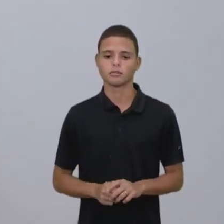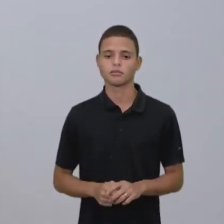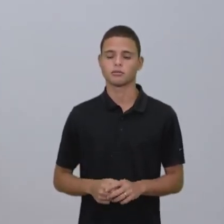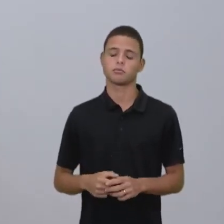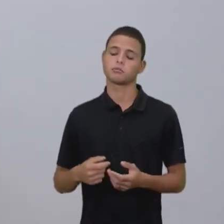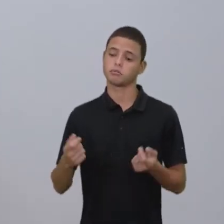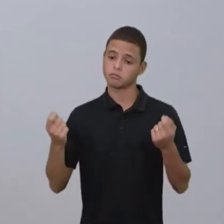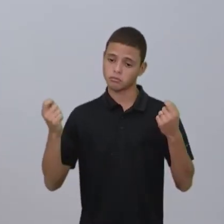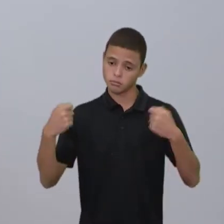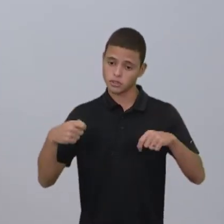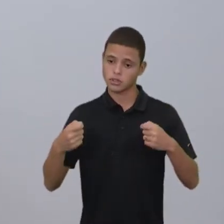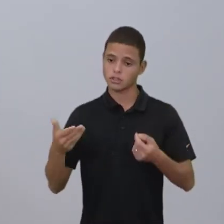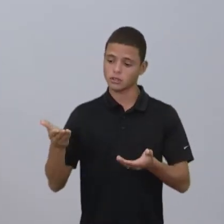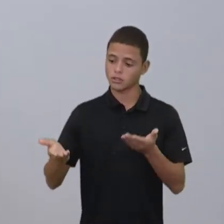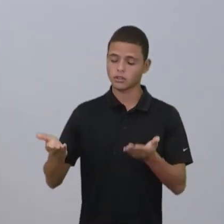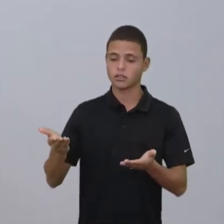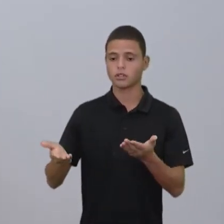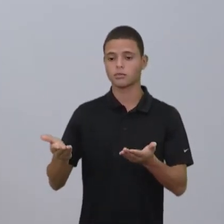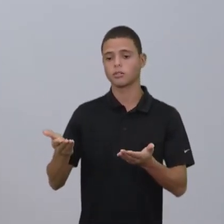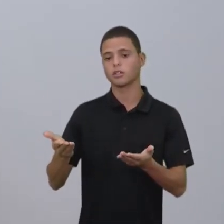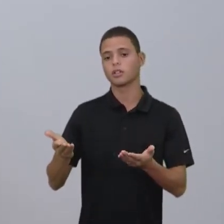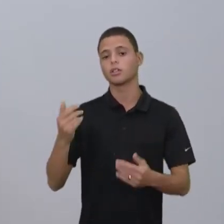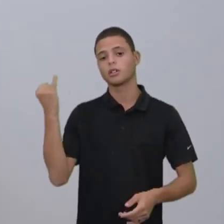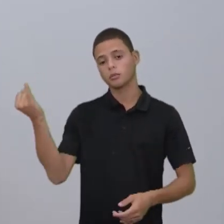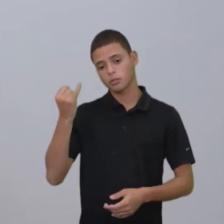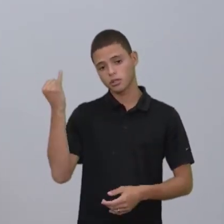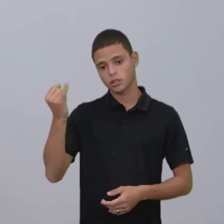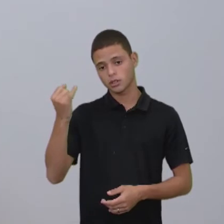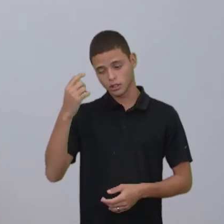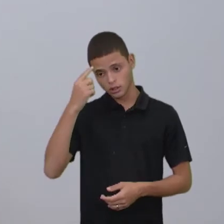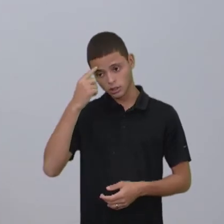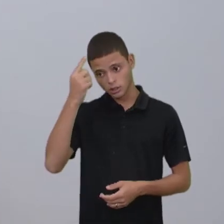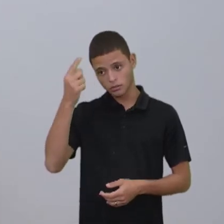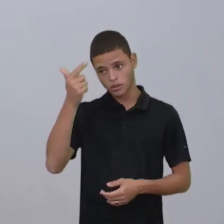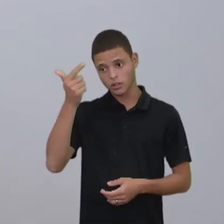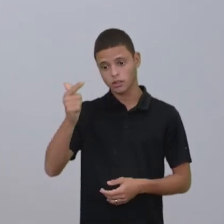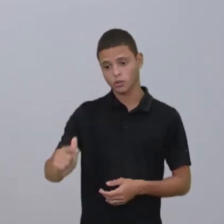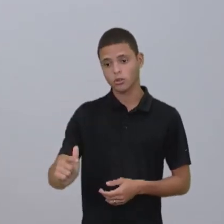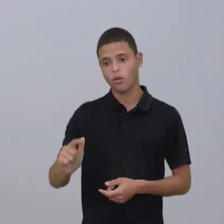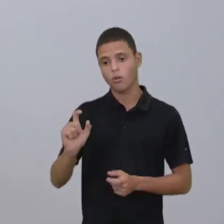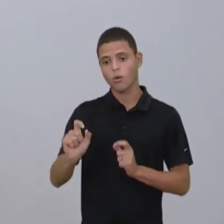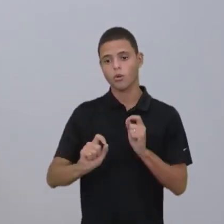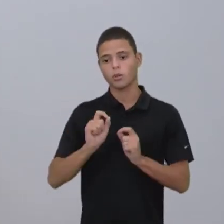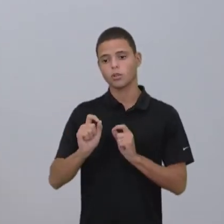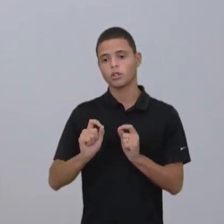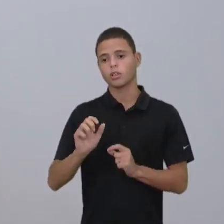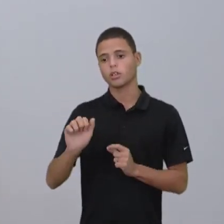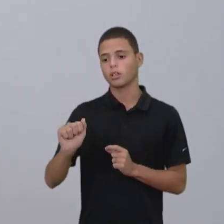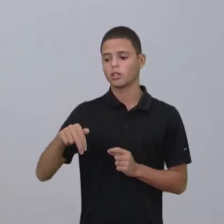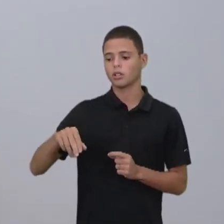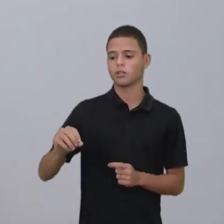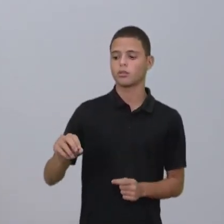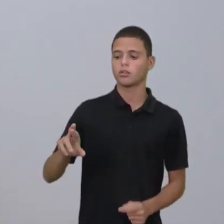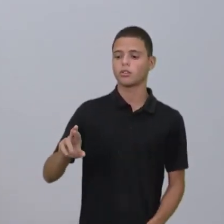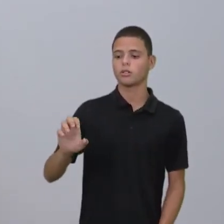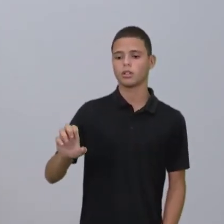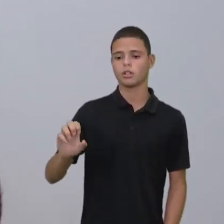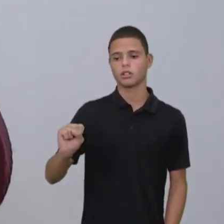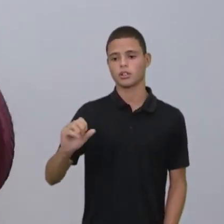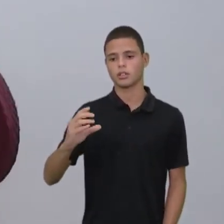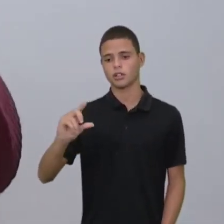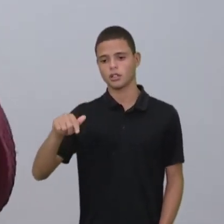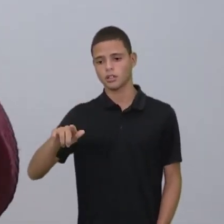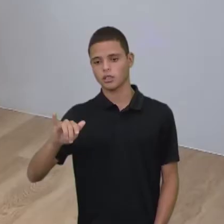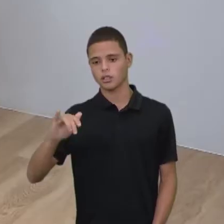juntos. E um quadro que é importante de ser mencionado também, Pri, é o da anorexia alcoólica.